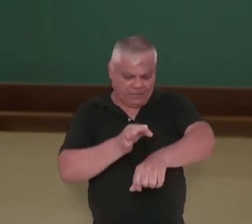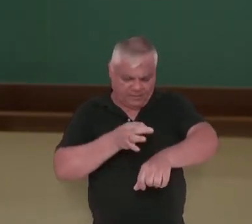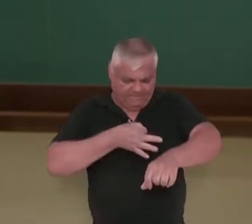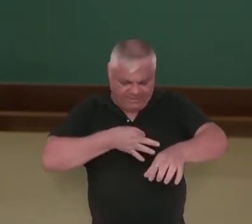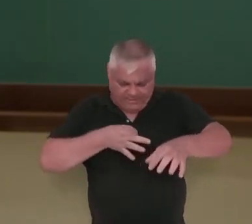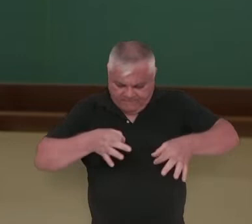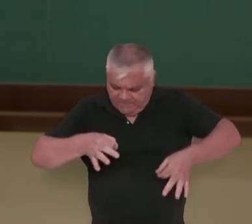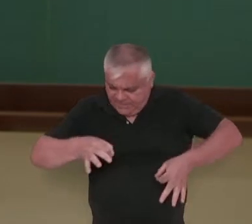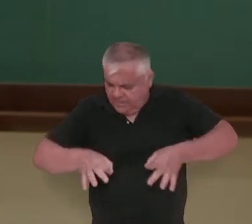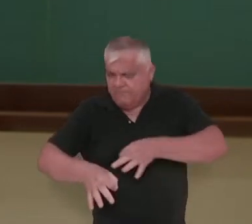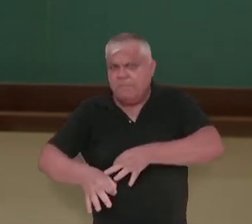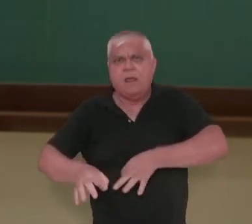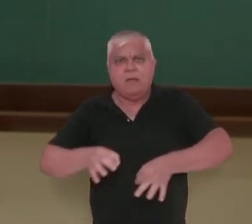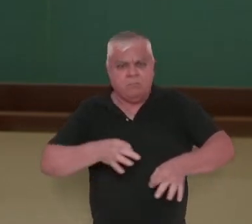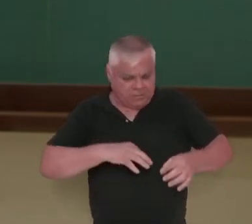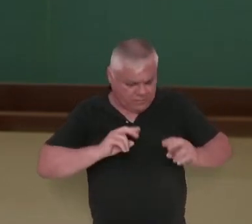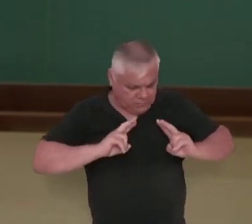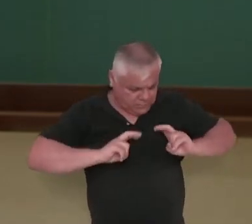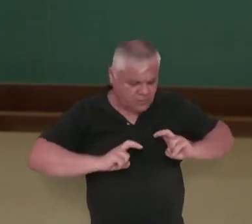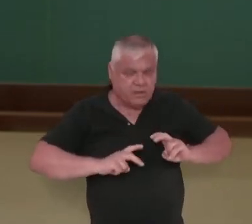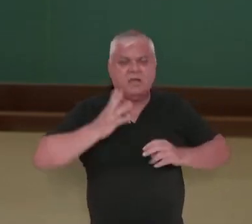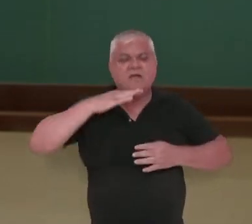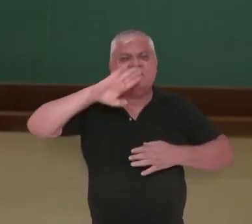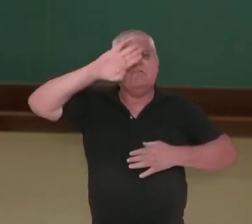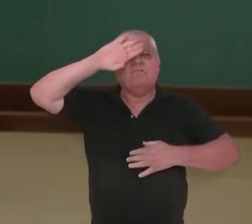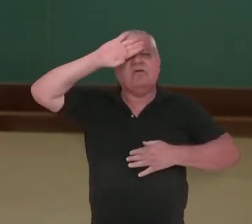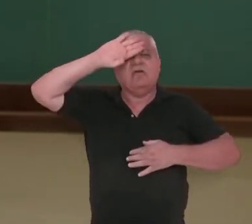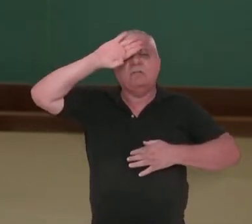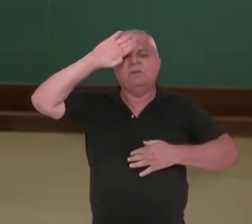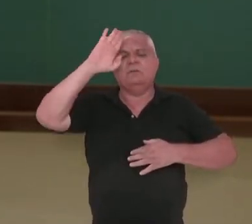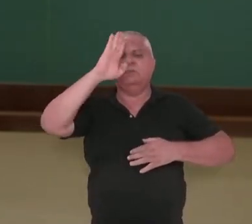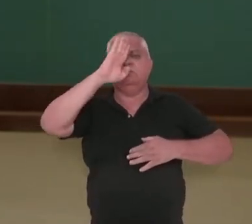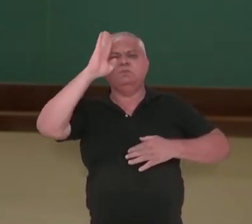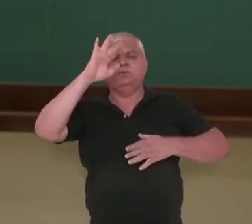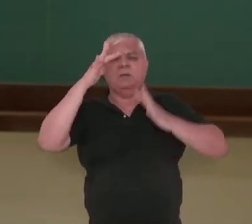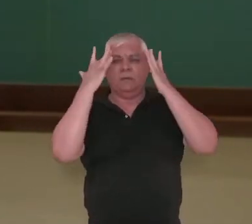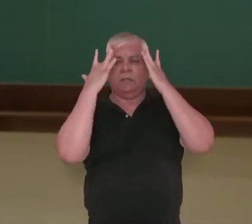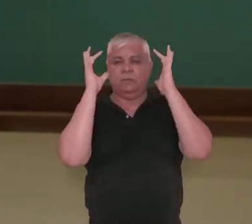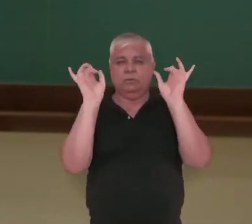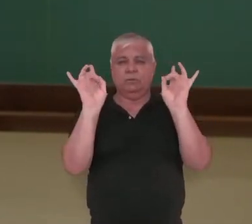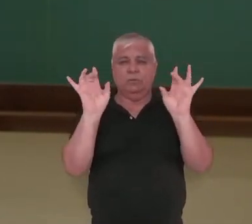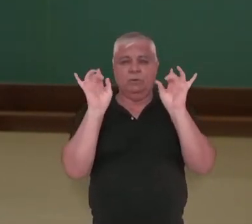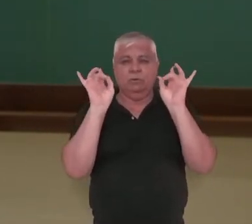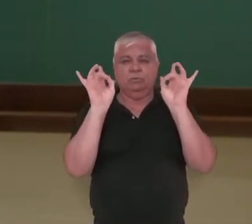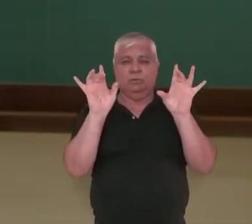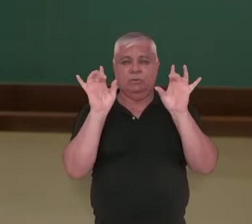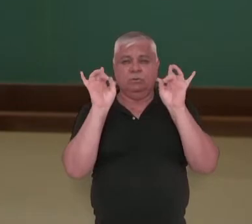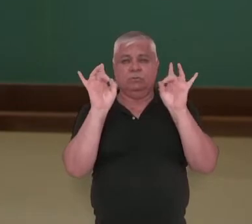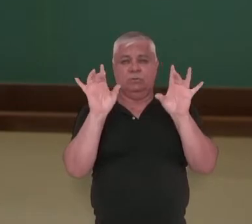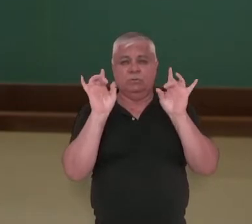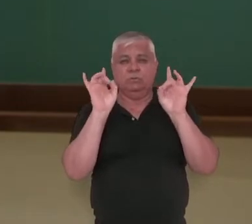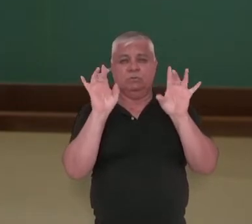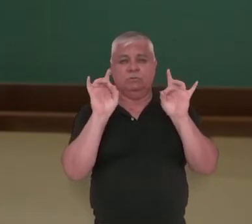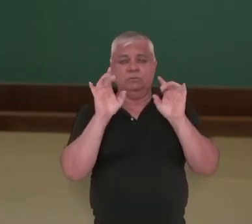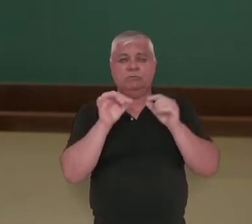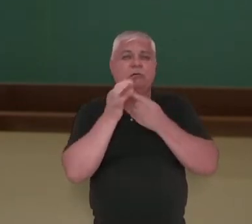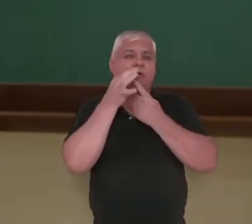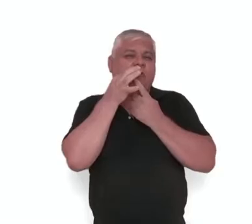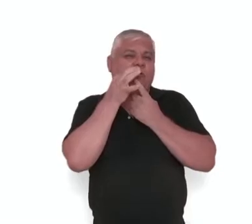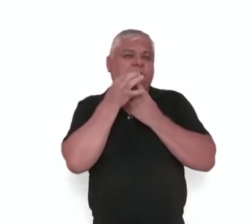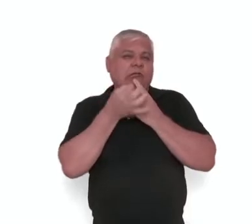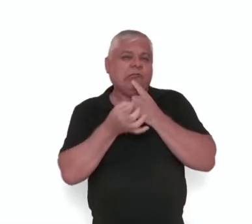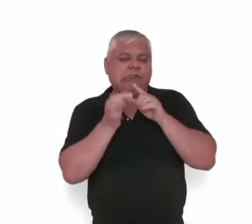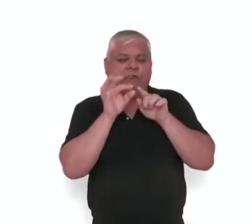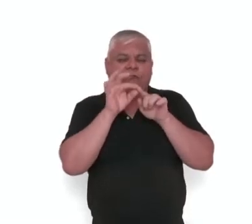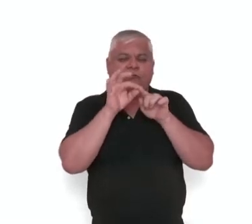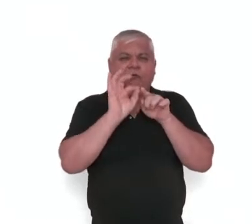ocorrer, febre, mal-estar e dor de cabeça, feridas, geralmente única, é uma única